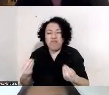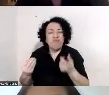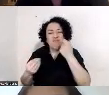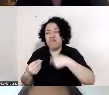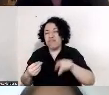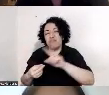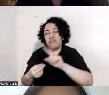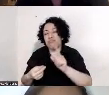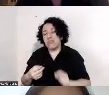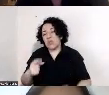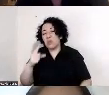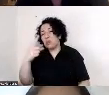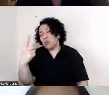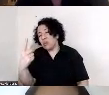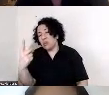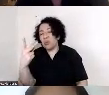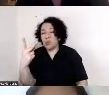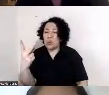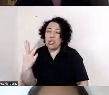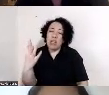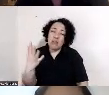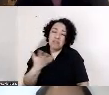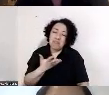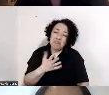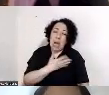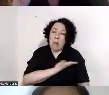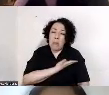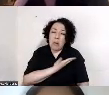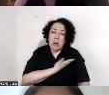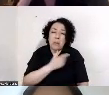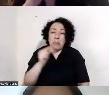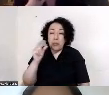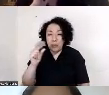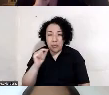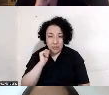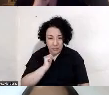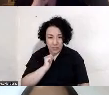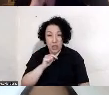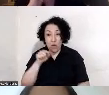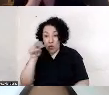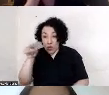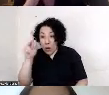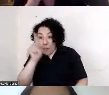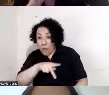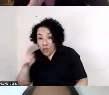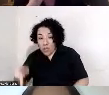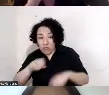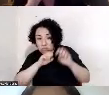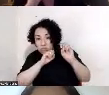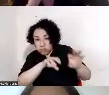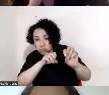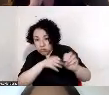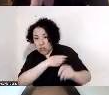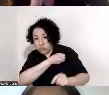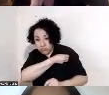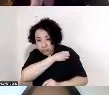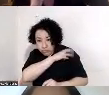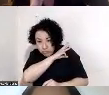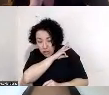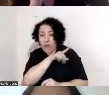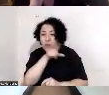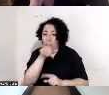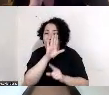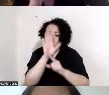E muitos deles também tinham amigos online. Então, se você é professor de ensino médio, tente ajudar eles a fazerem essas conexões de amigos